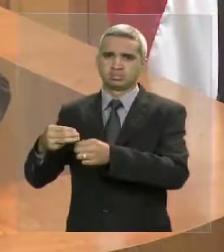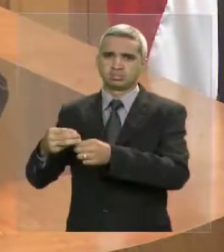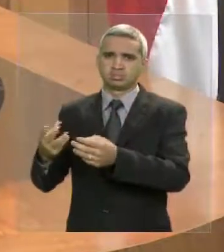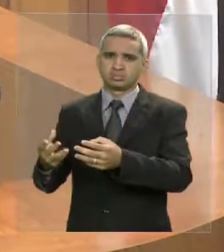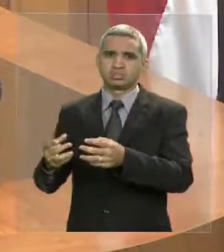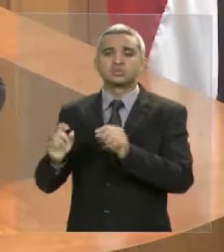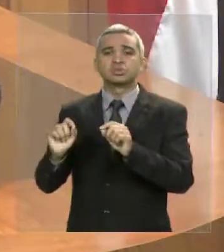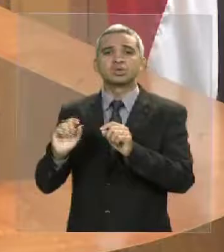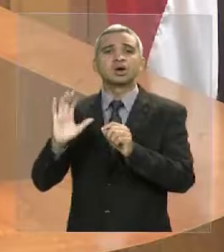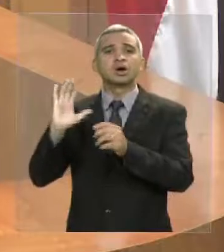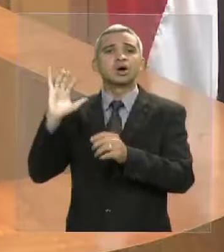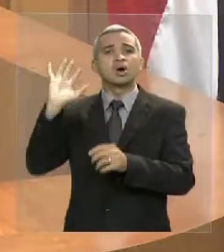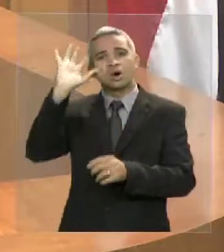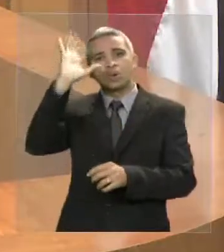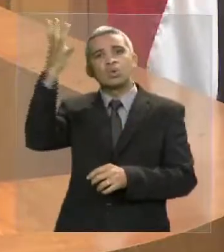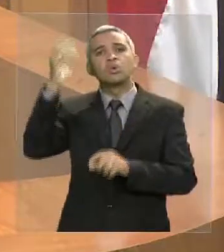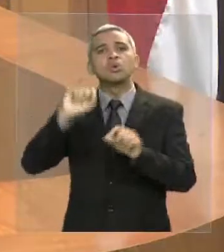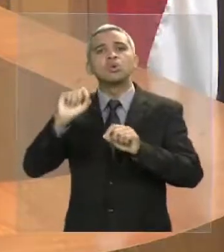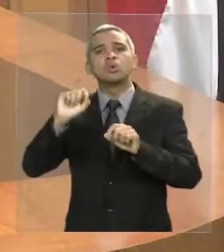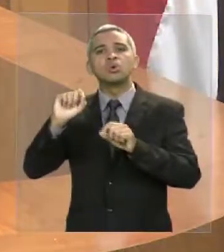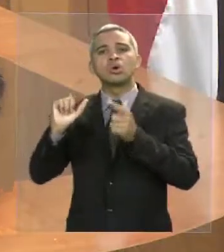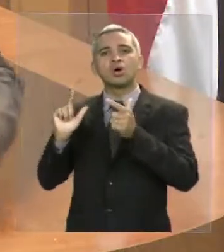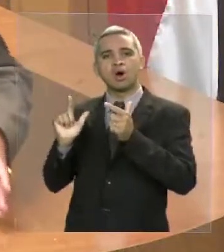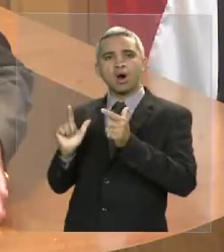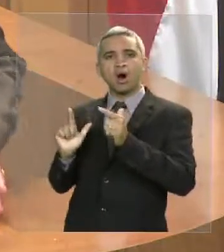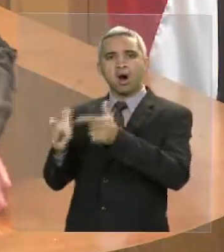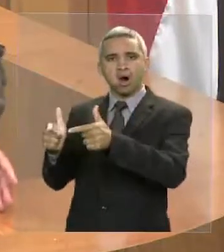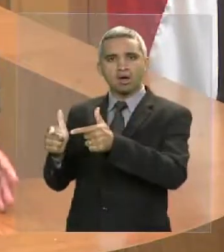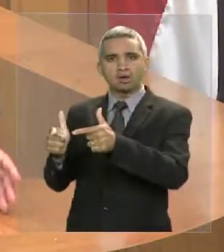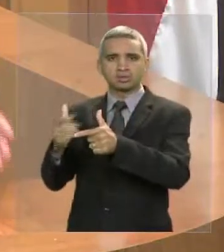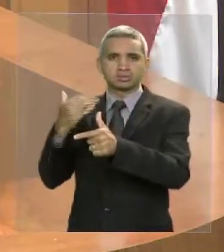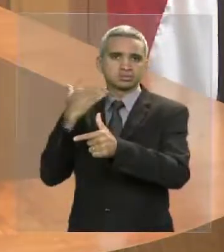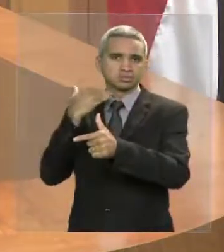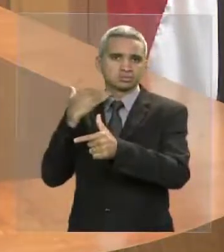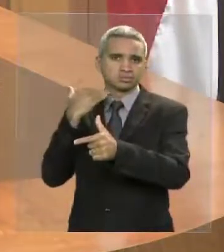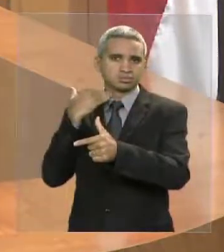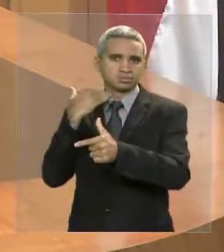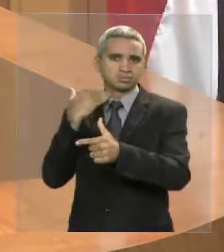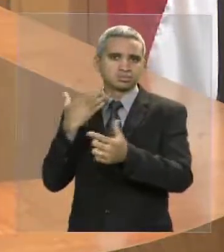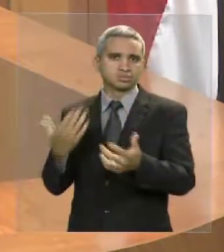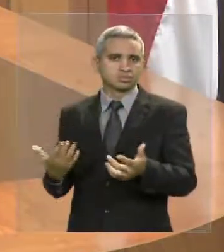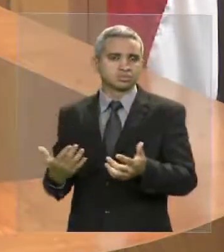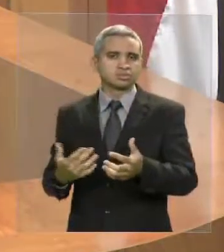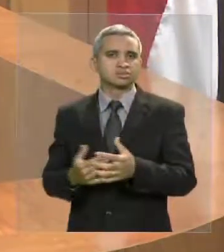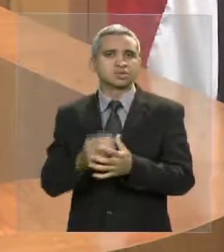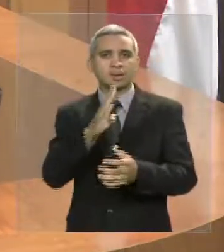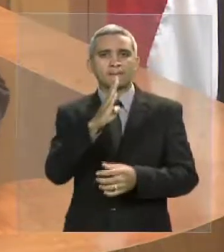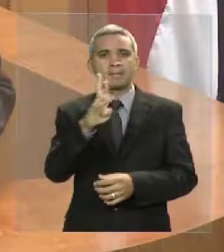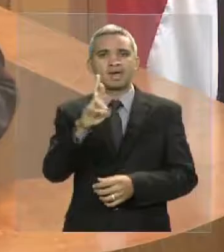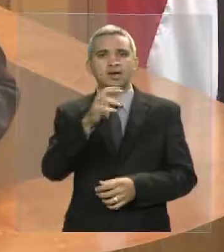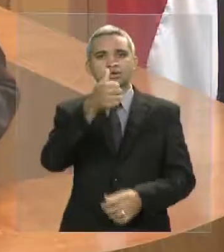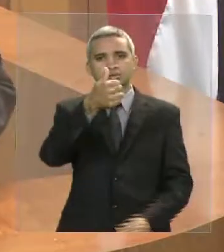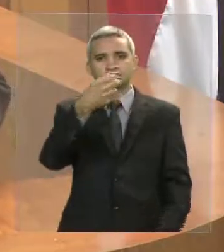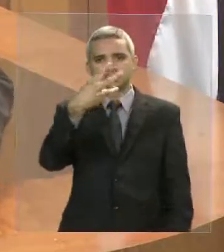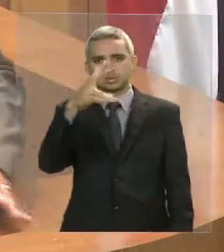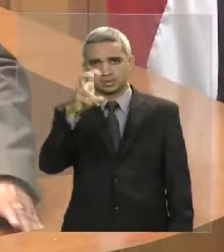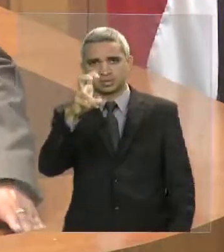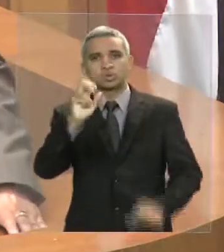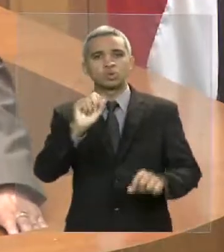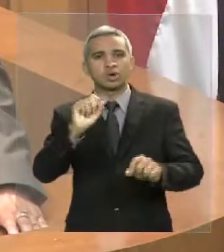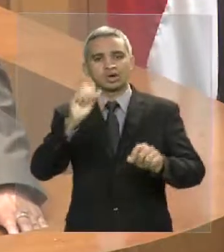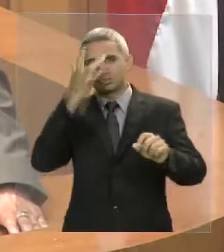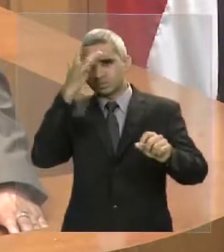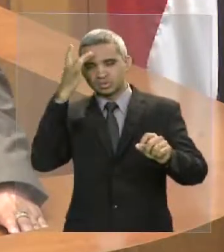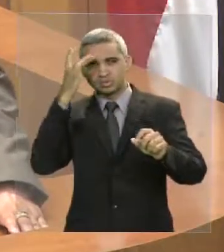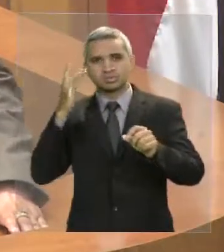assalto a banco, um grande assalto a banco, que inclusive fechou os dois lados da BR-135. Os